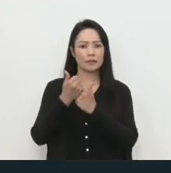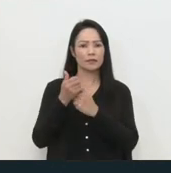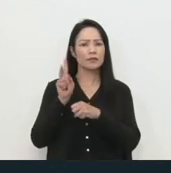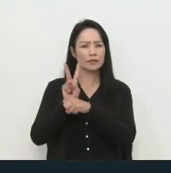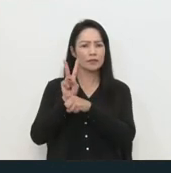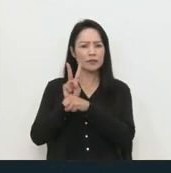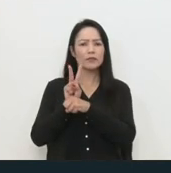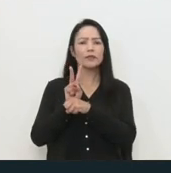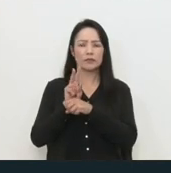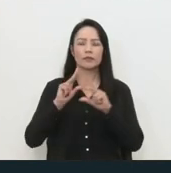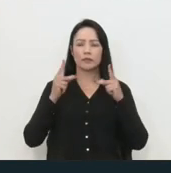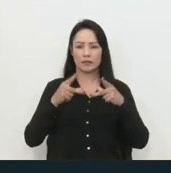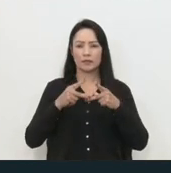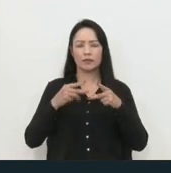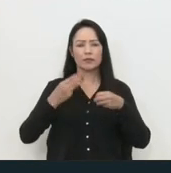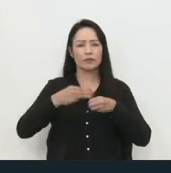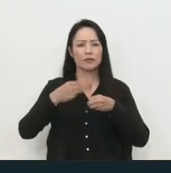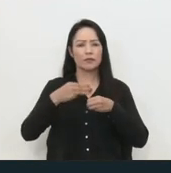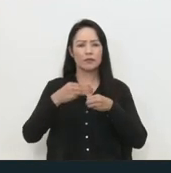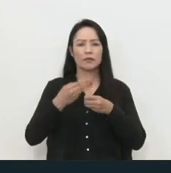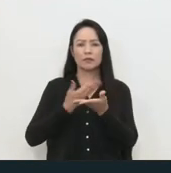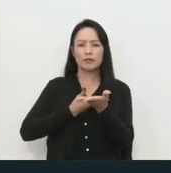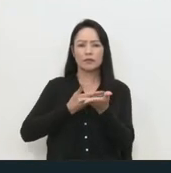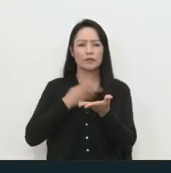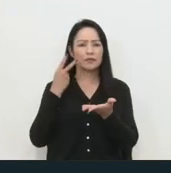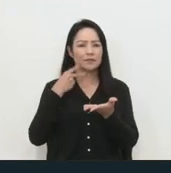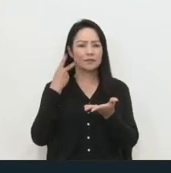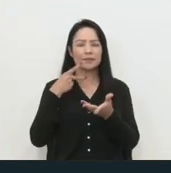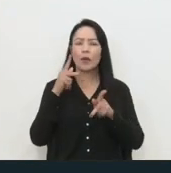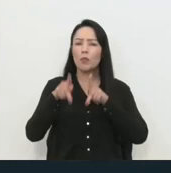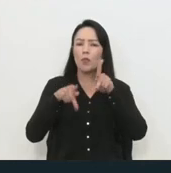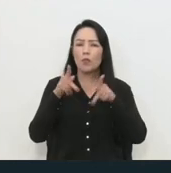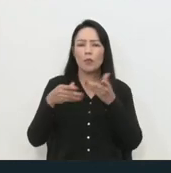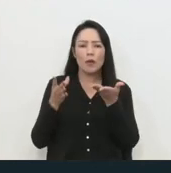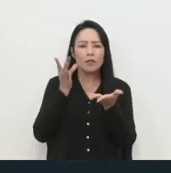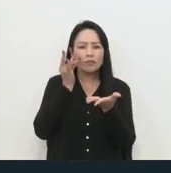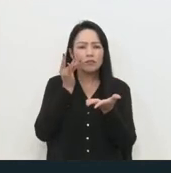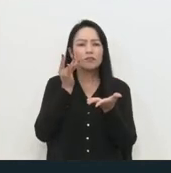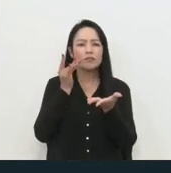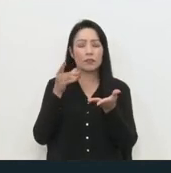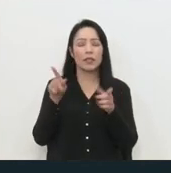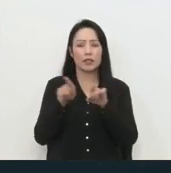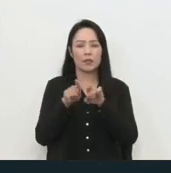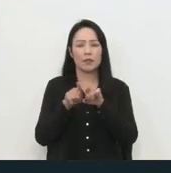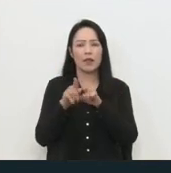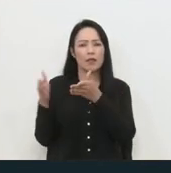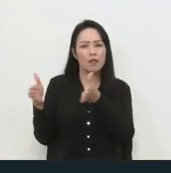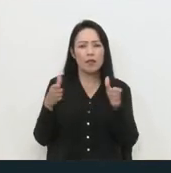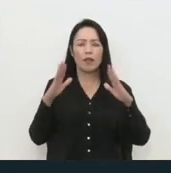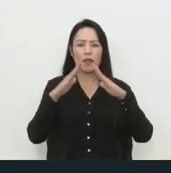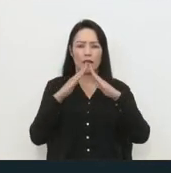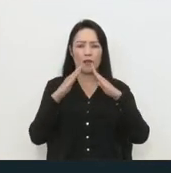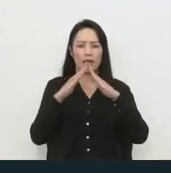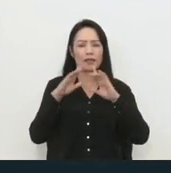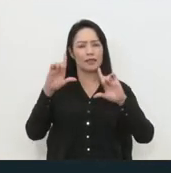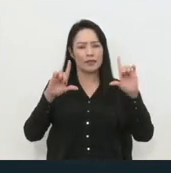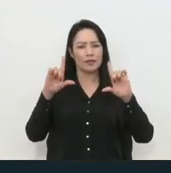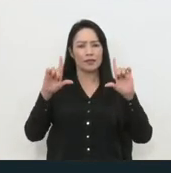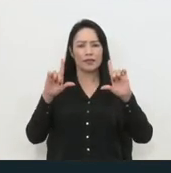Municipal dos colegas vereadores todo público presente que nos acompanha em casa pela TV Câmara Guarulhos